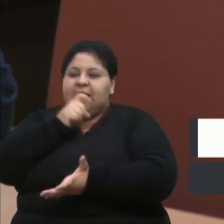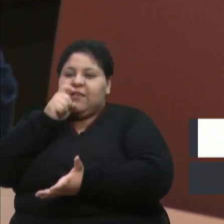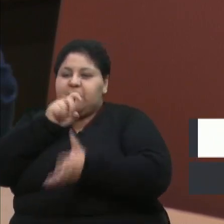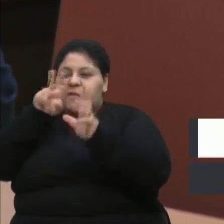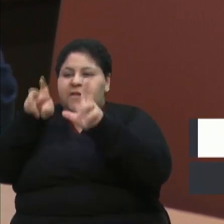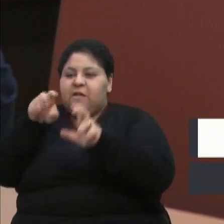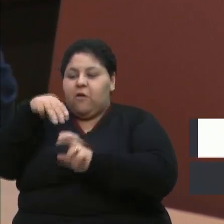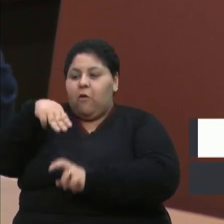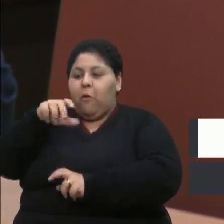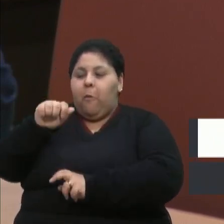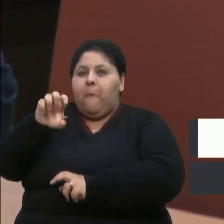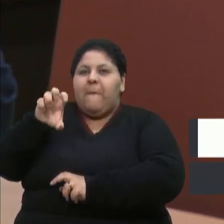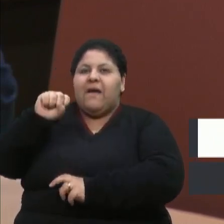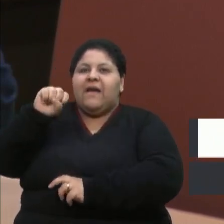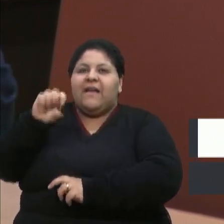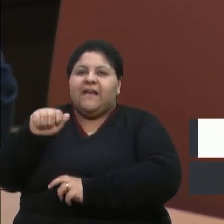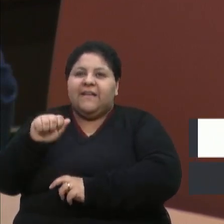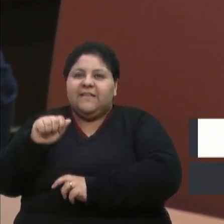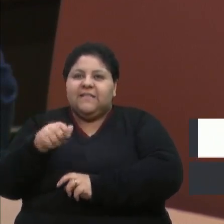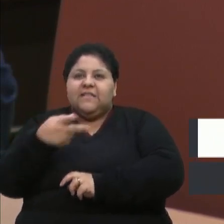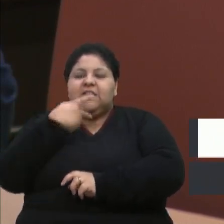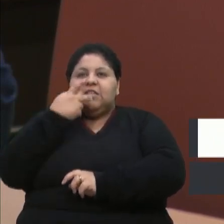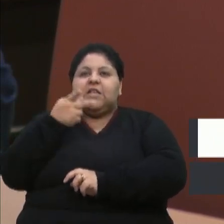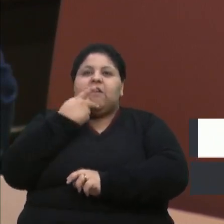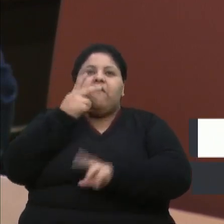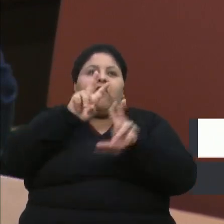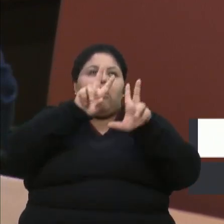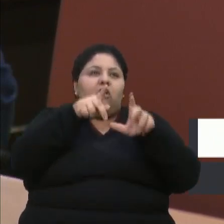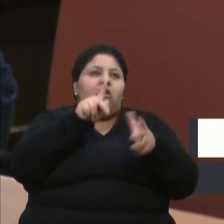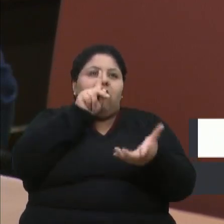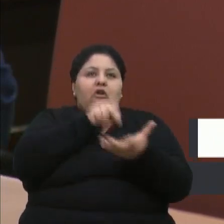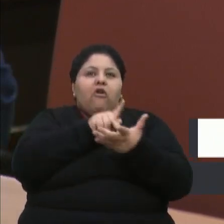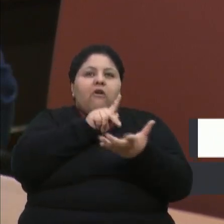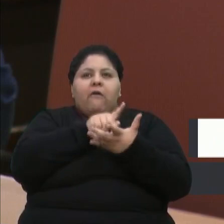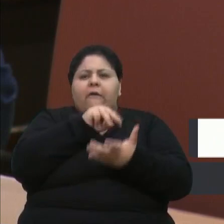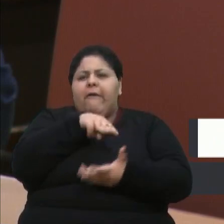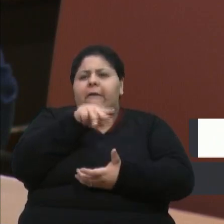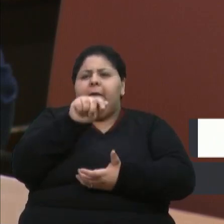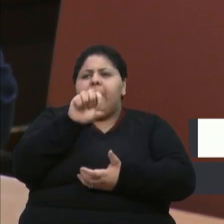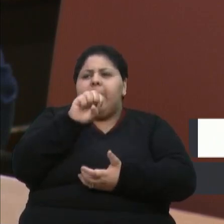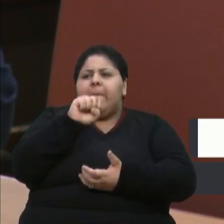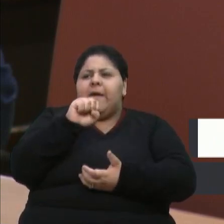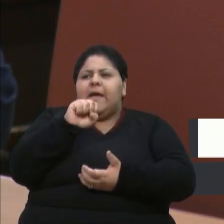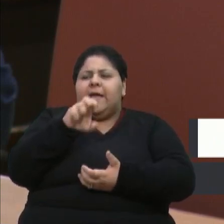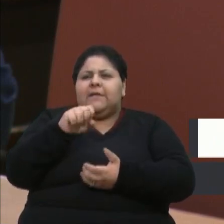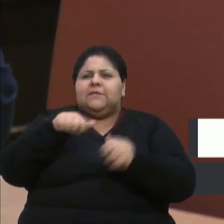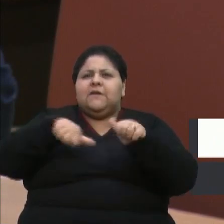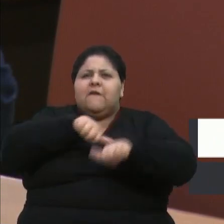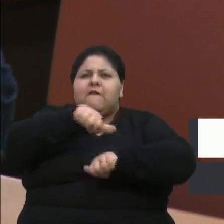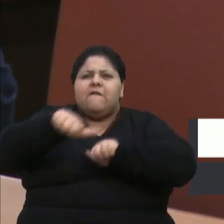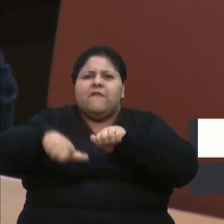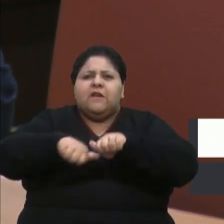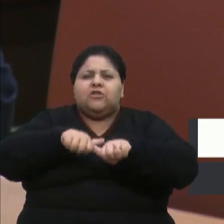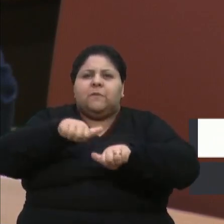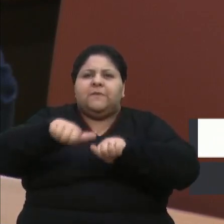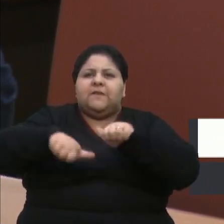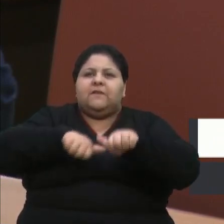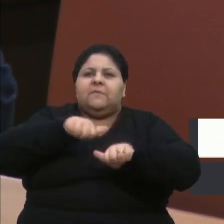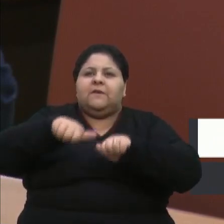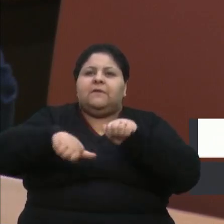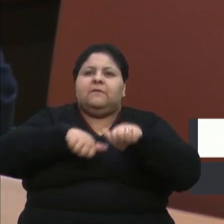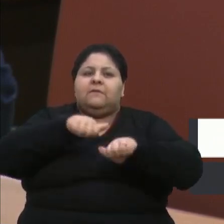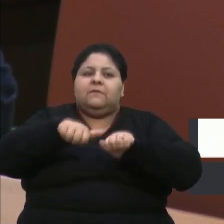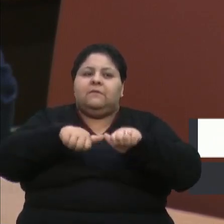não era verídico, né? A própria questão de dizer que a Maesa ia virar um shopping center, que cobrariam entrada das pessoas